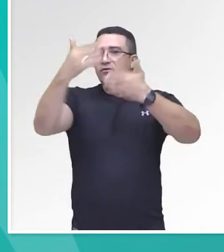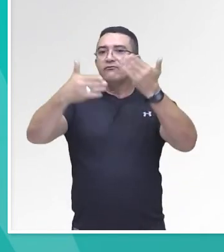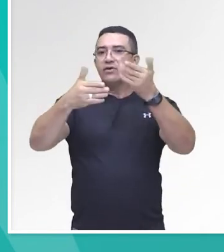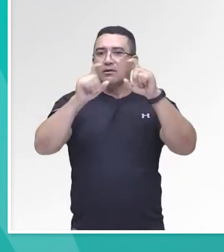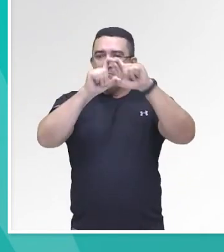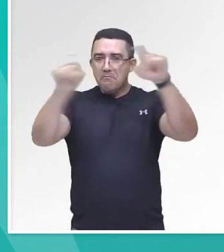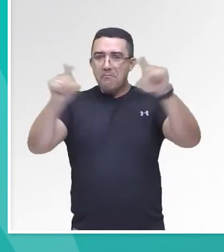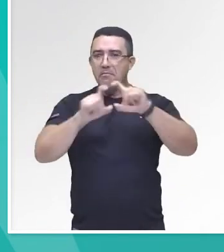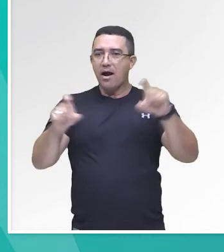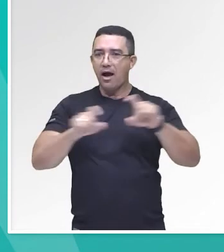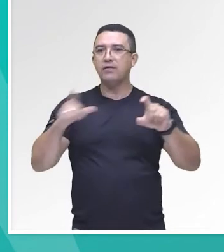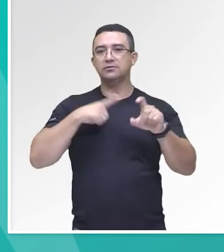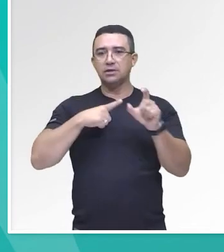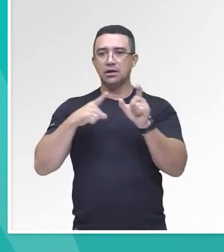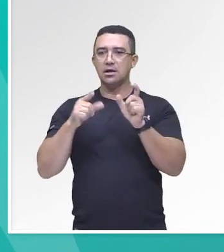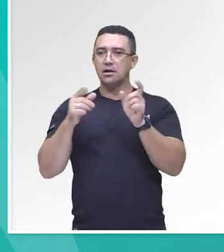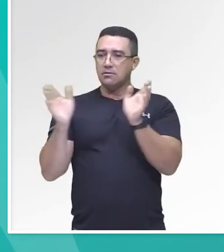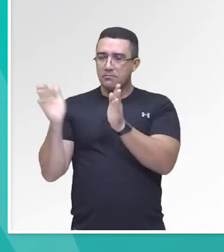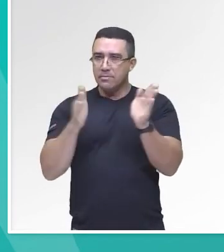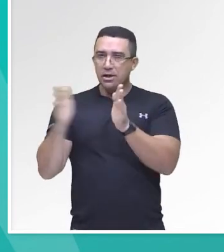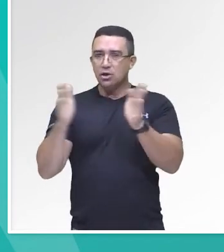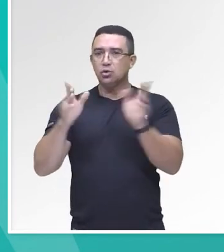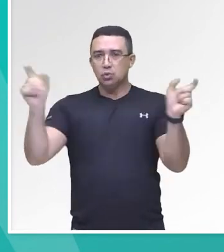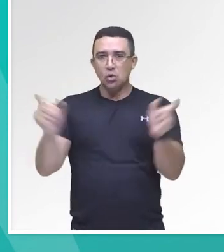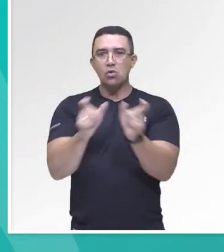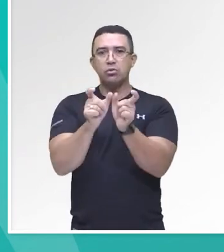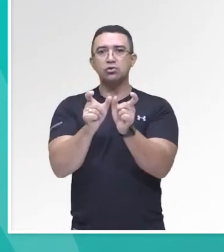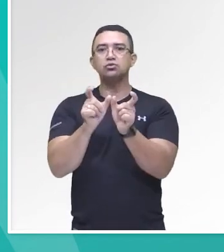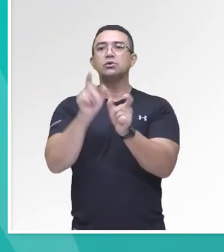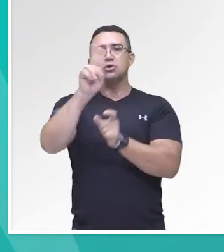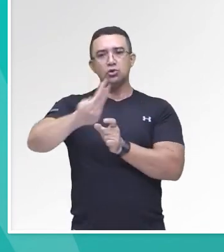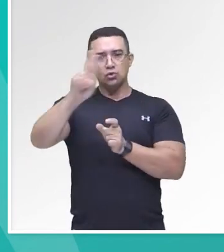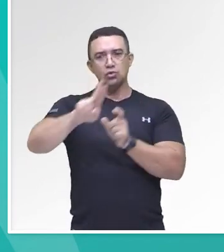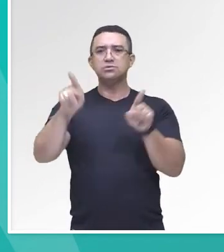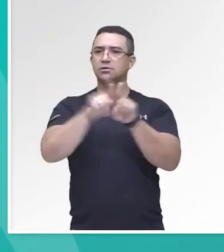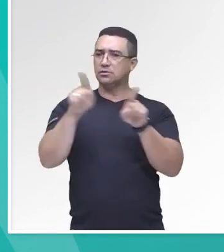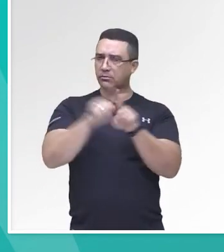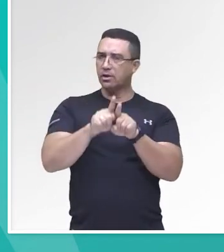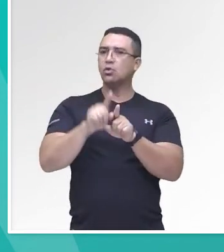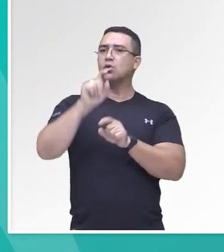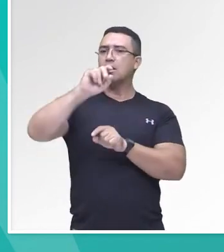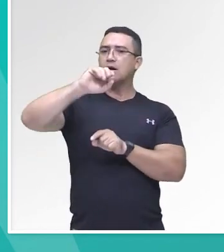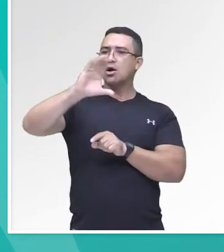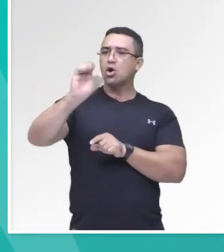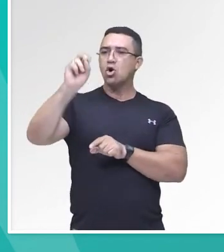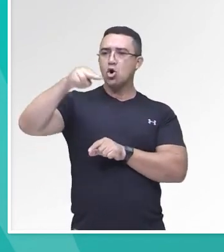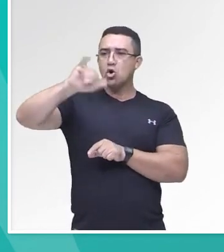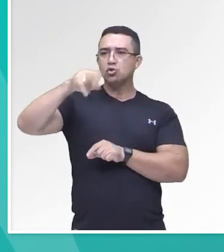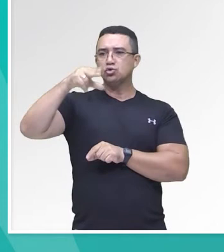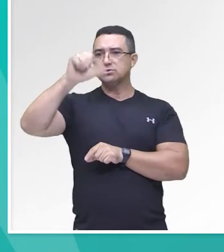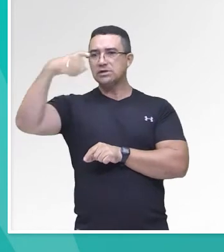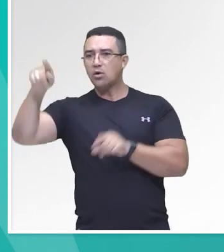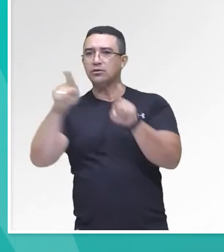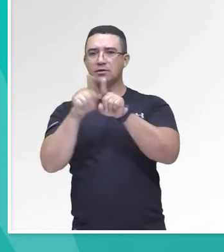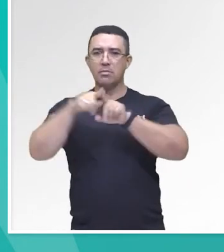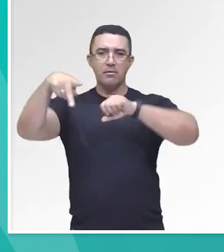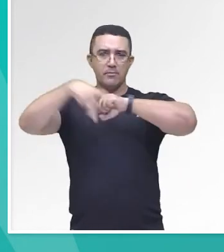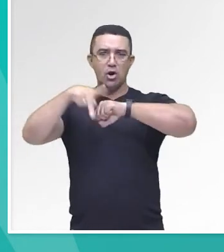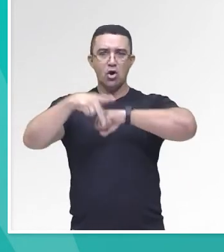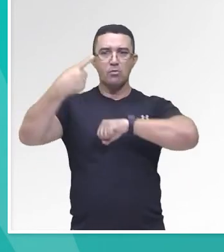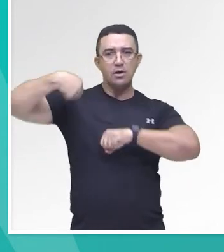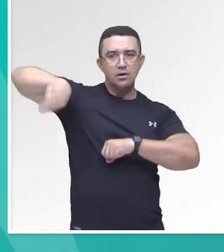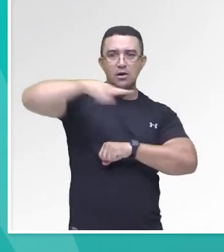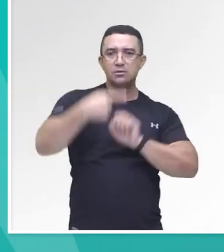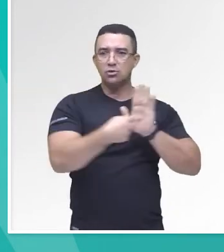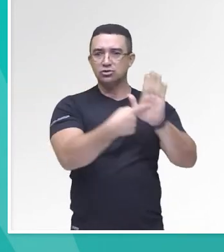que tenham esses períodos compostos e abusem das conjunções, dos pronomes que a gente está apresentando para vocês aqui durante